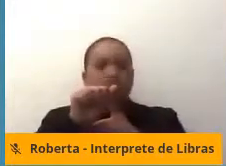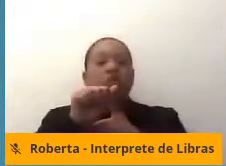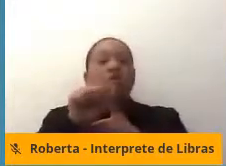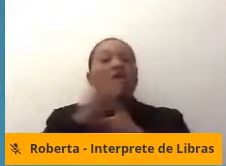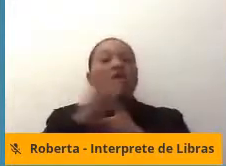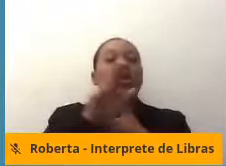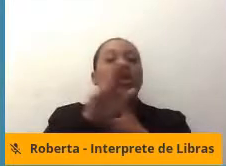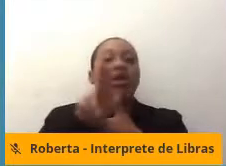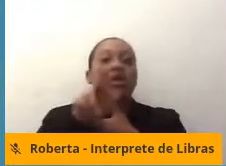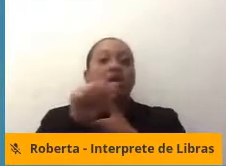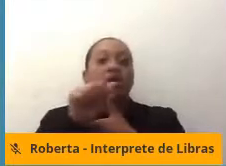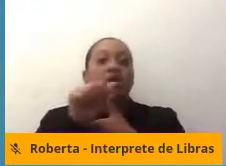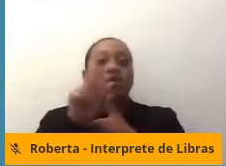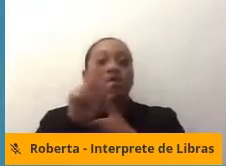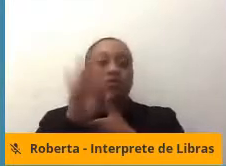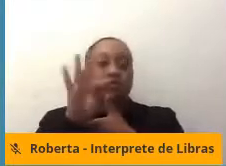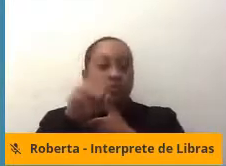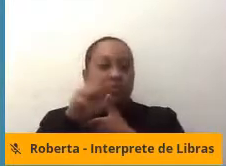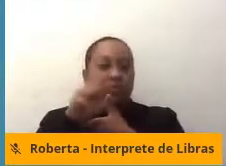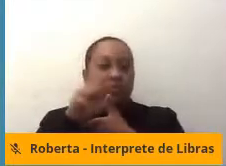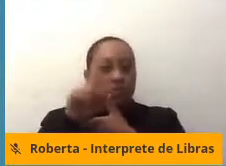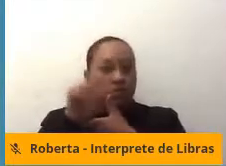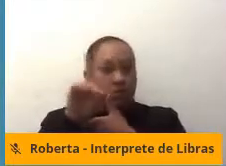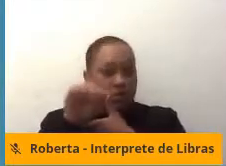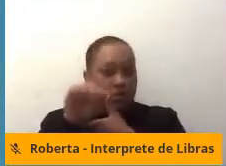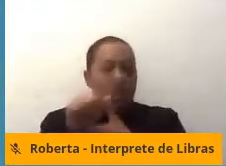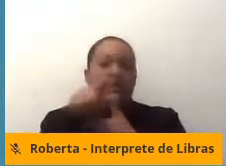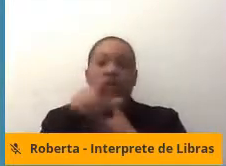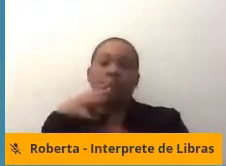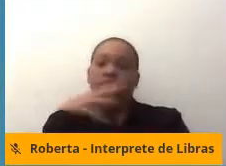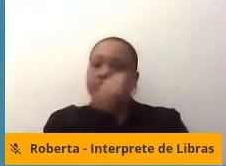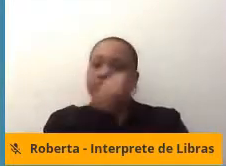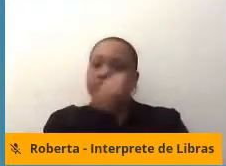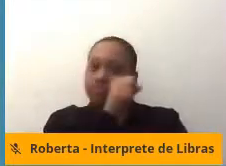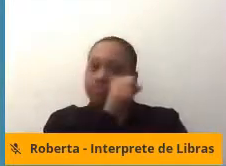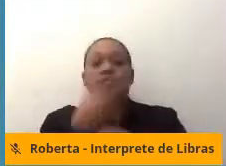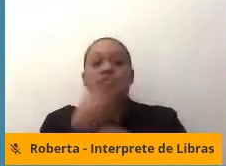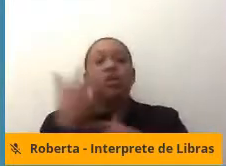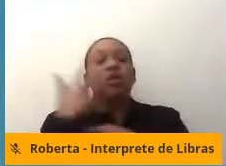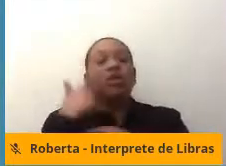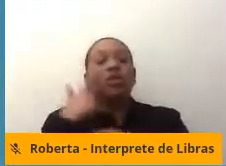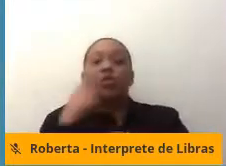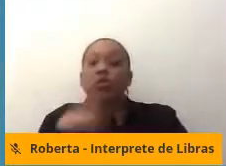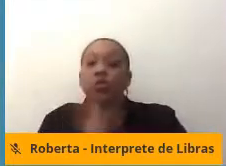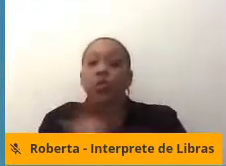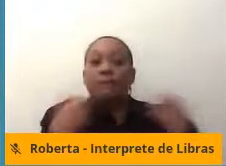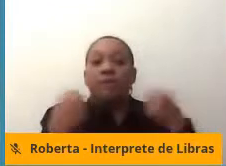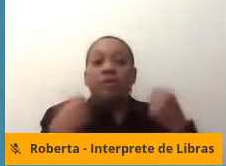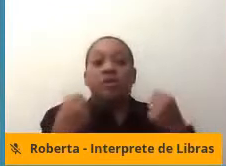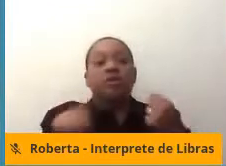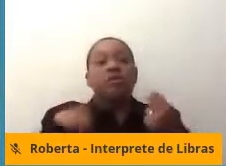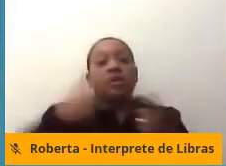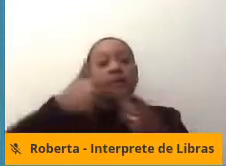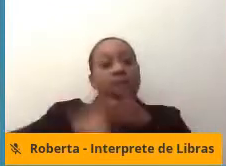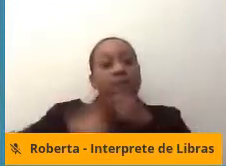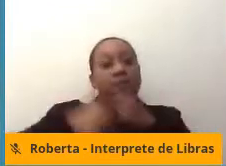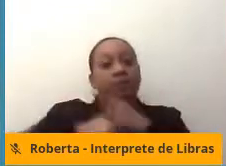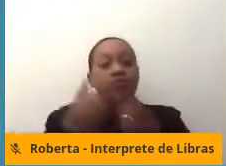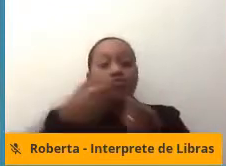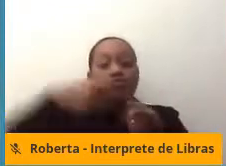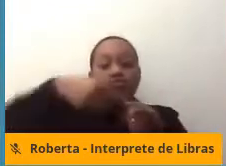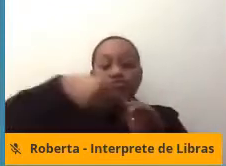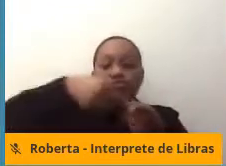sorologias são automatizadas. E aí a gente precisa de uma amostra de sangue, então geralmente um sangue venoso, onde a gente colhe da